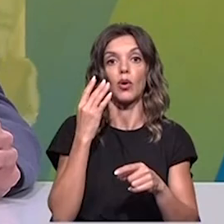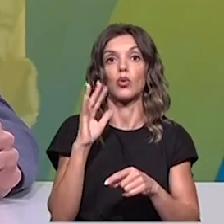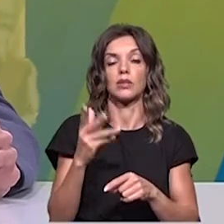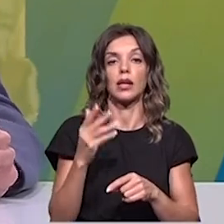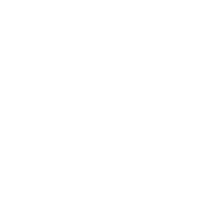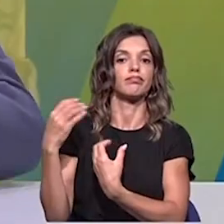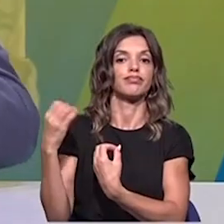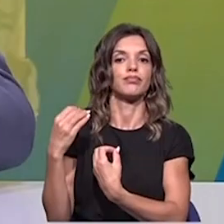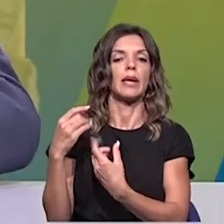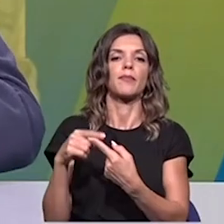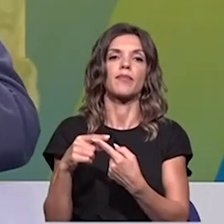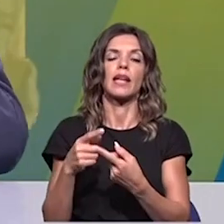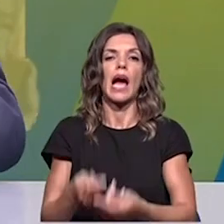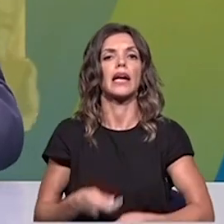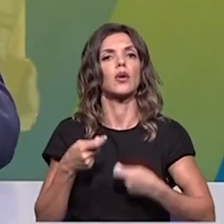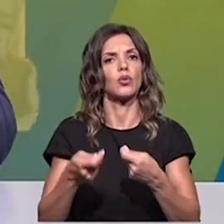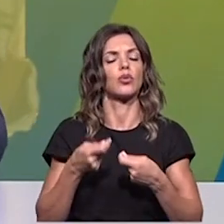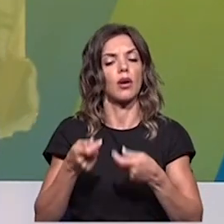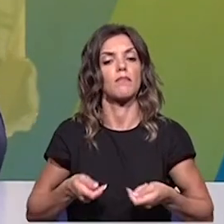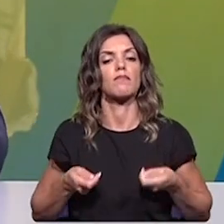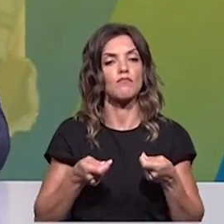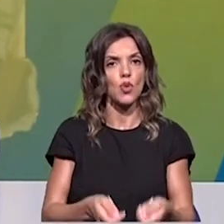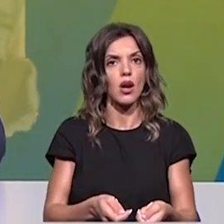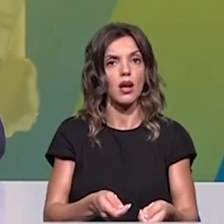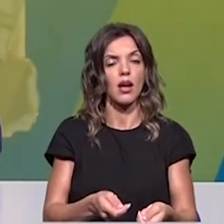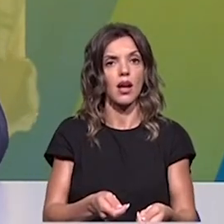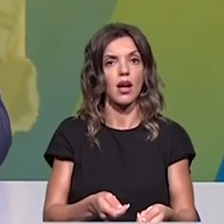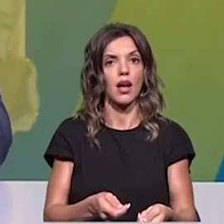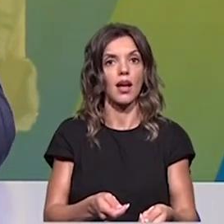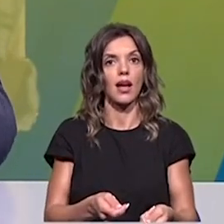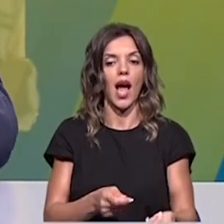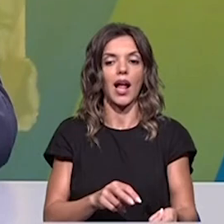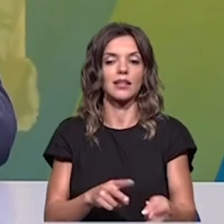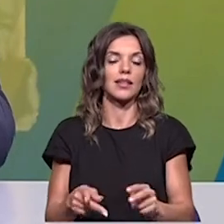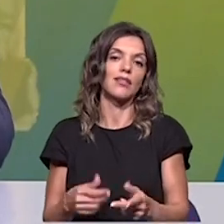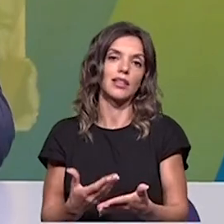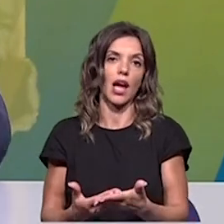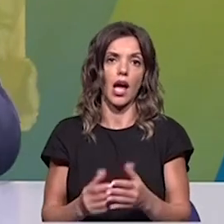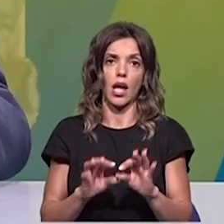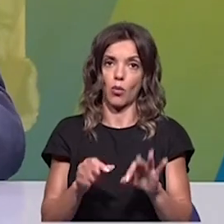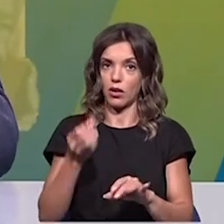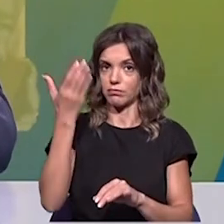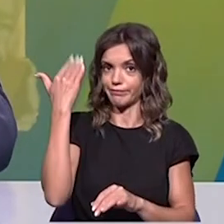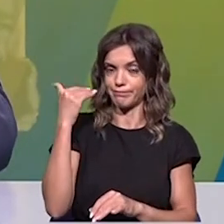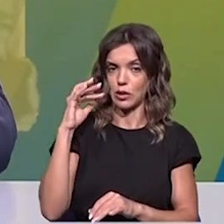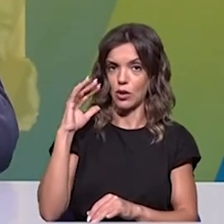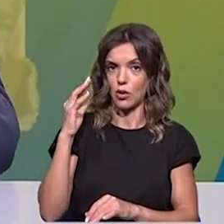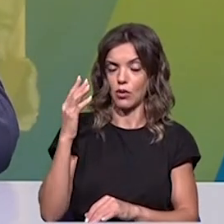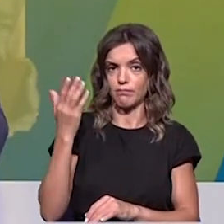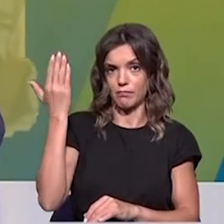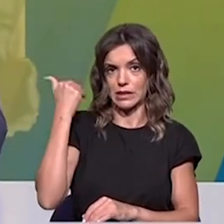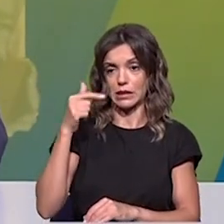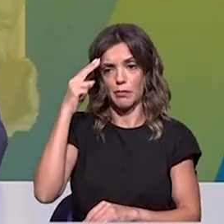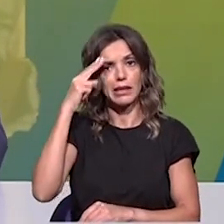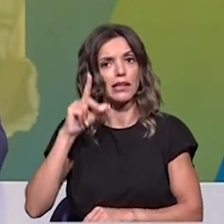dependentes do exterior à agricultura torna-se acaba sendo uma alternativa como já correr no passado não são na madeira como no porto de sangue